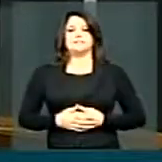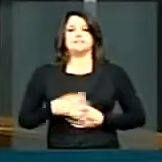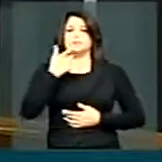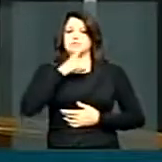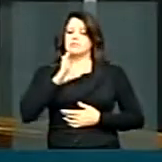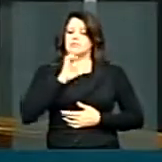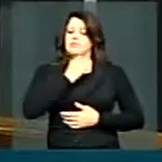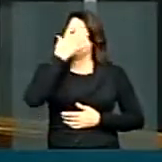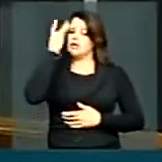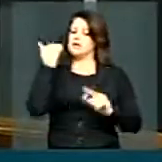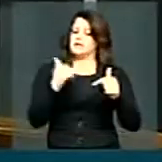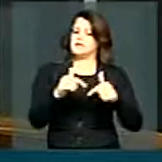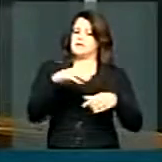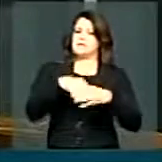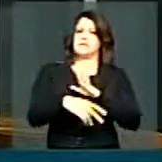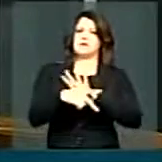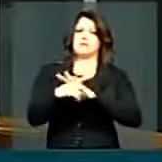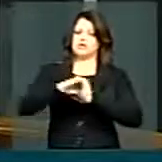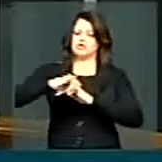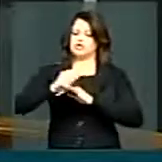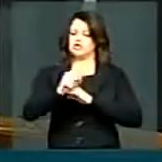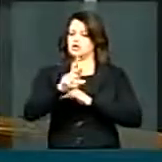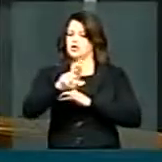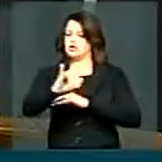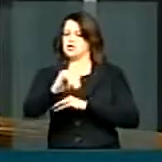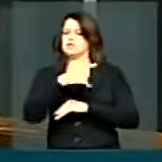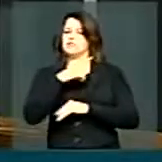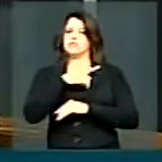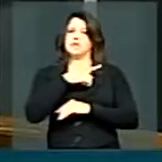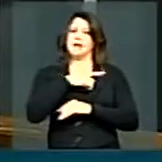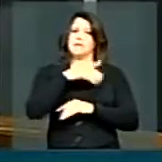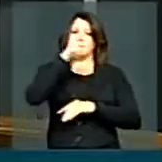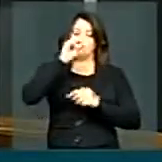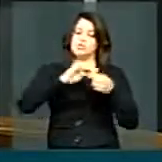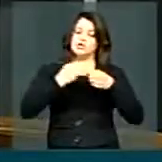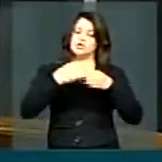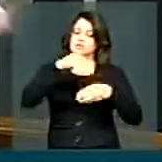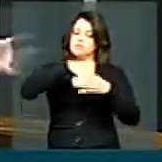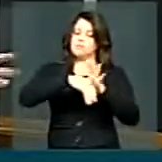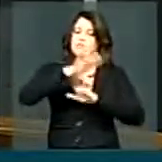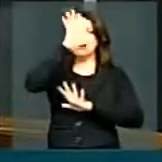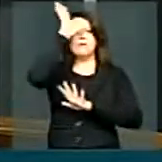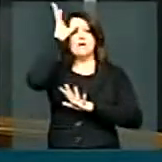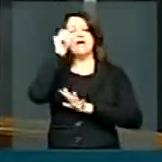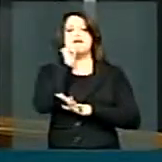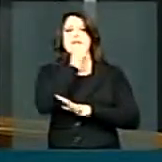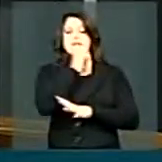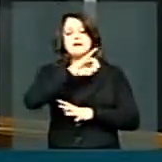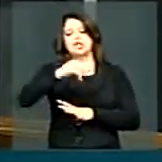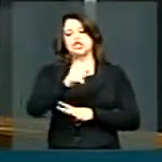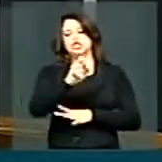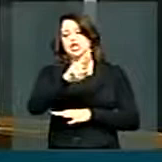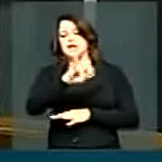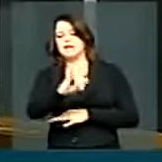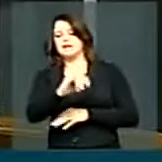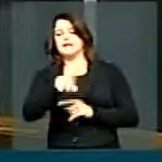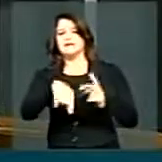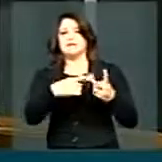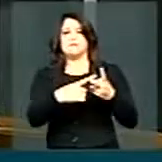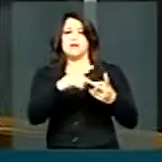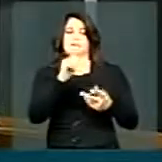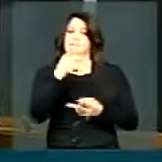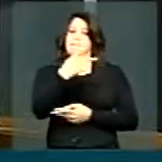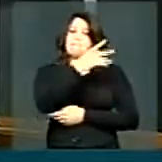salvar os empregos na região lá do Jari. Envolve 3 municípios, Laranjal no Amapá, Vitória do Jari no Amapá e Almerim no